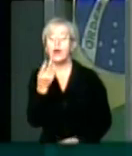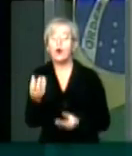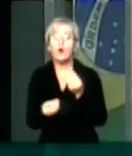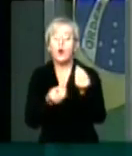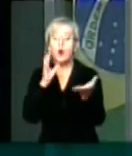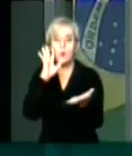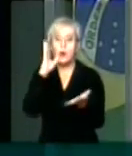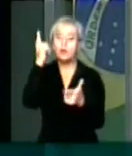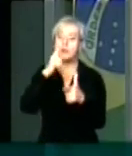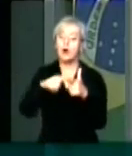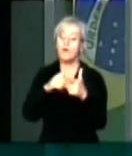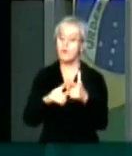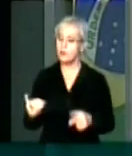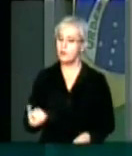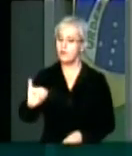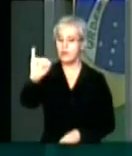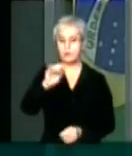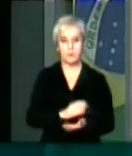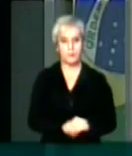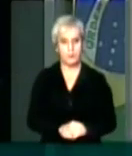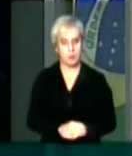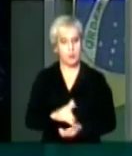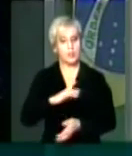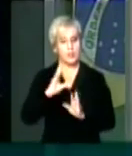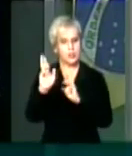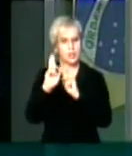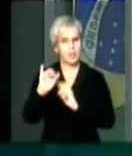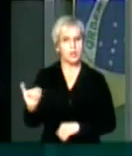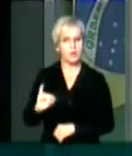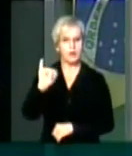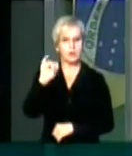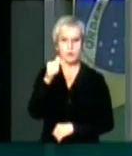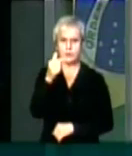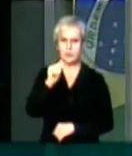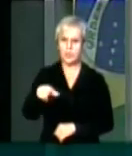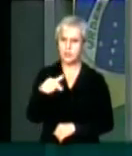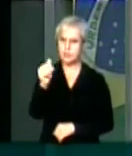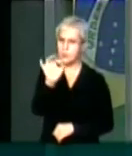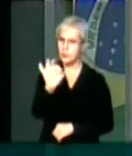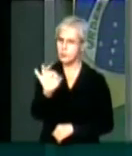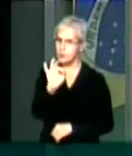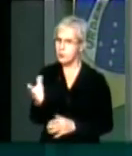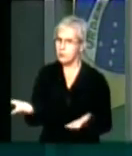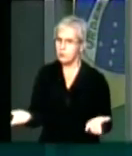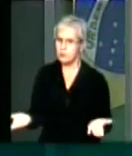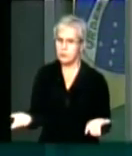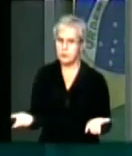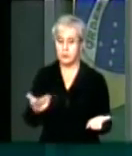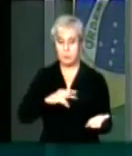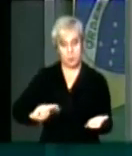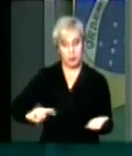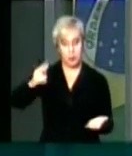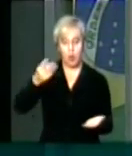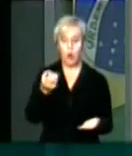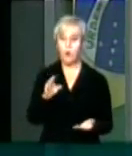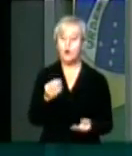inflação, que previsões já dão uma inflação na ordem de 7,7% nesse ano. Ou como